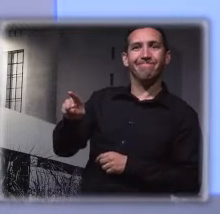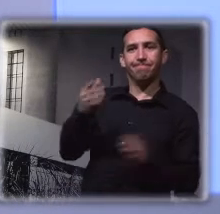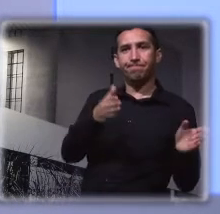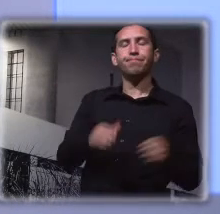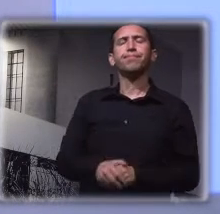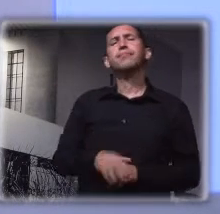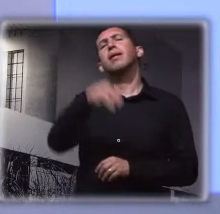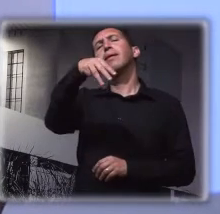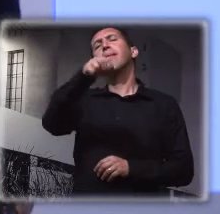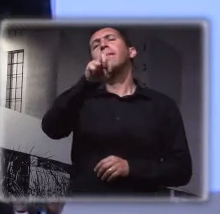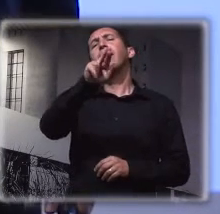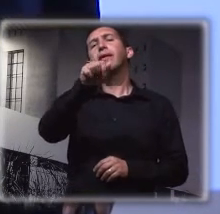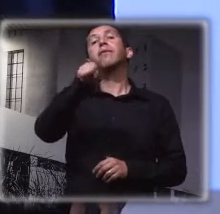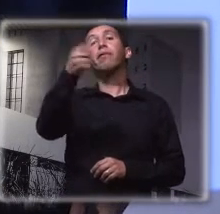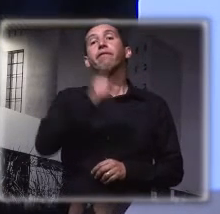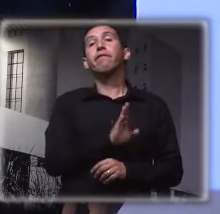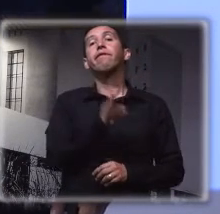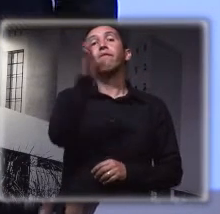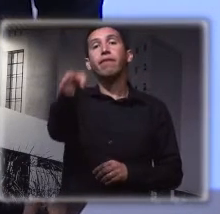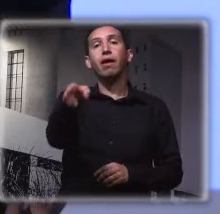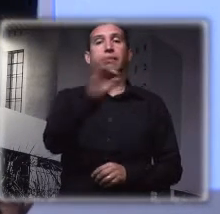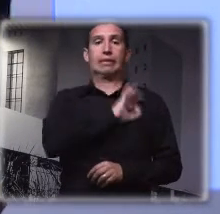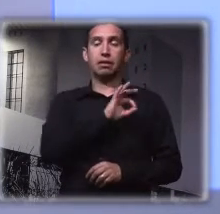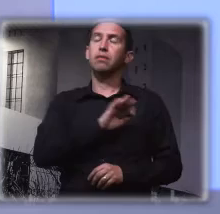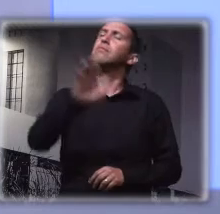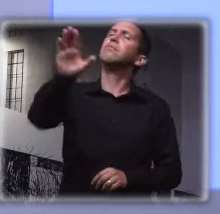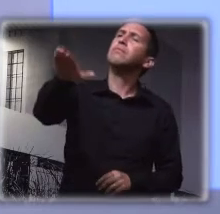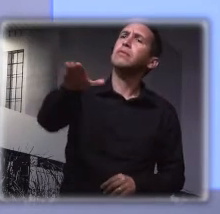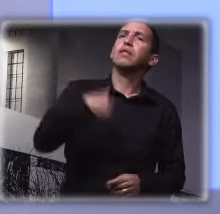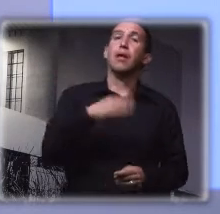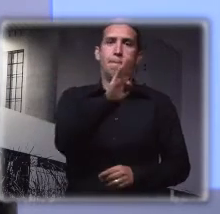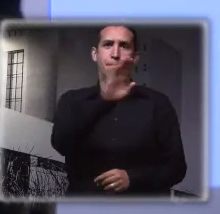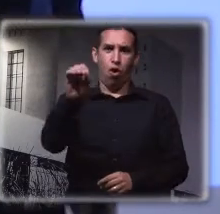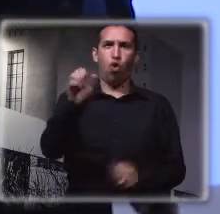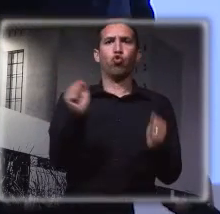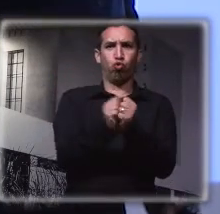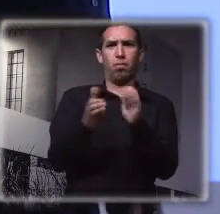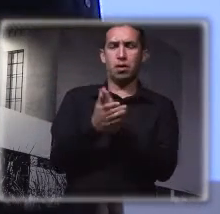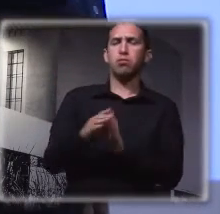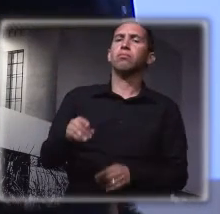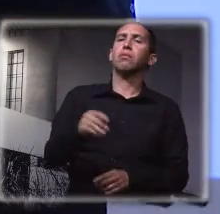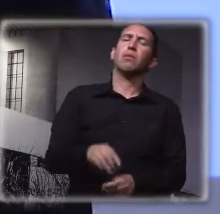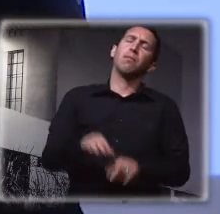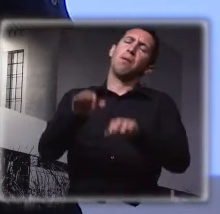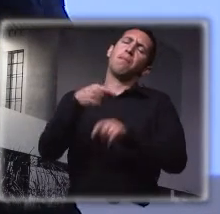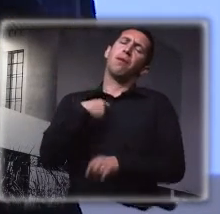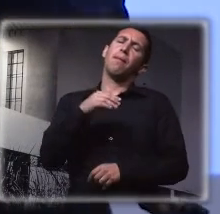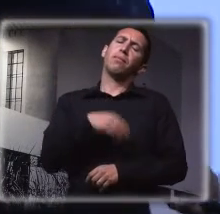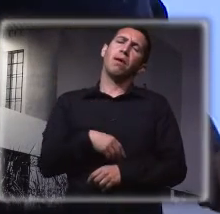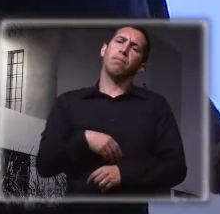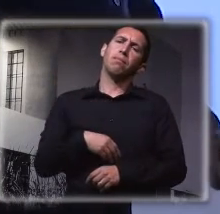Dona Maria vai depois na delegacia, registra ocorrência com o marido e